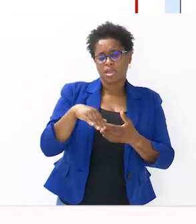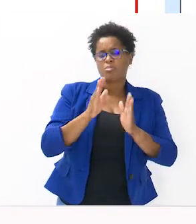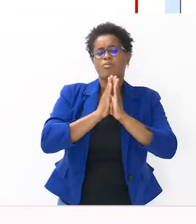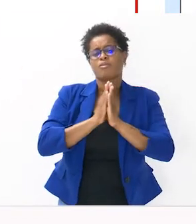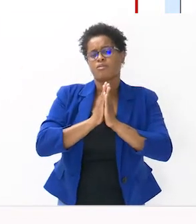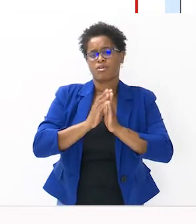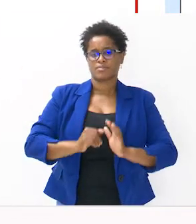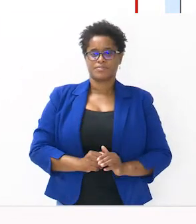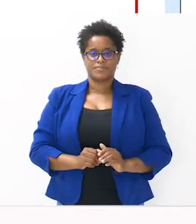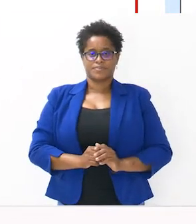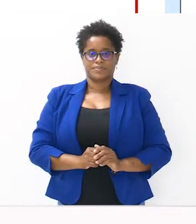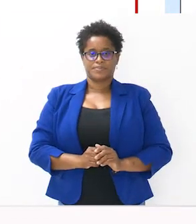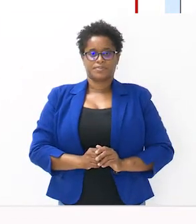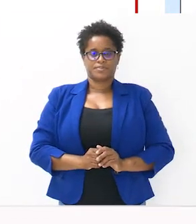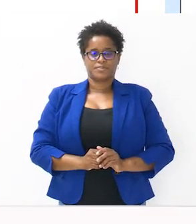favor.